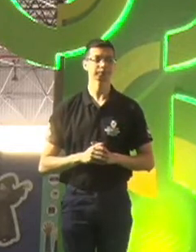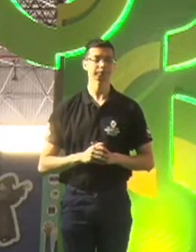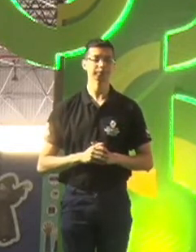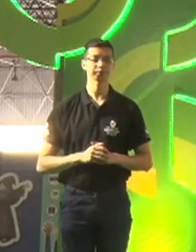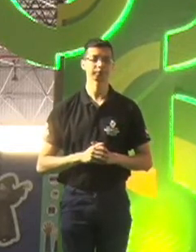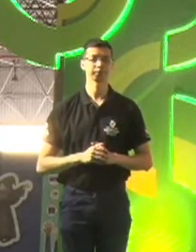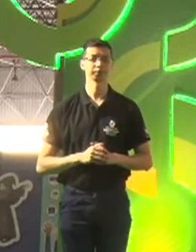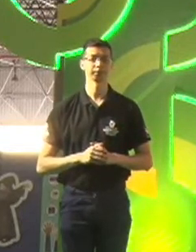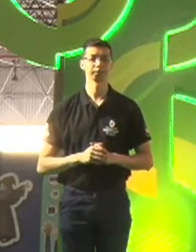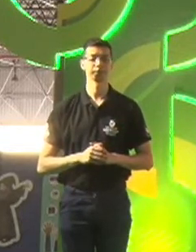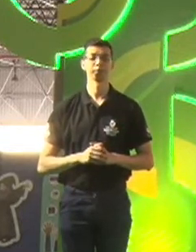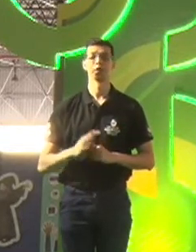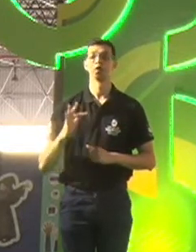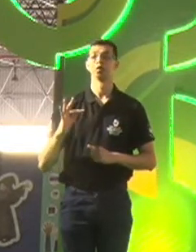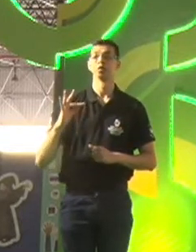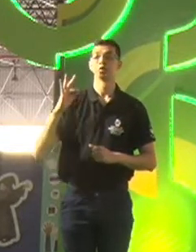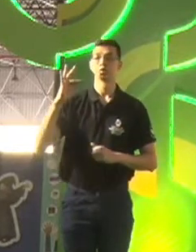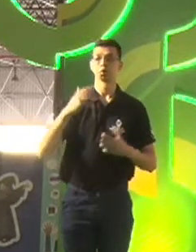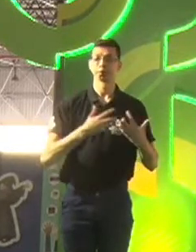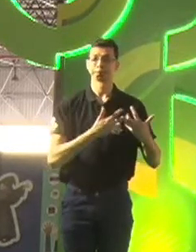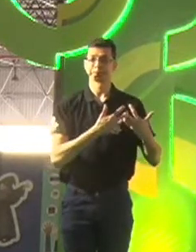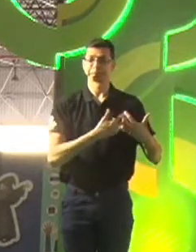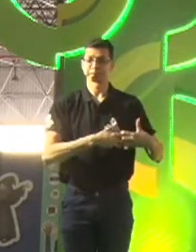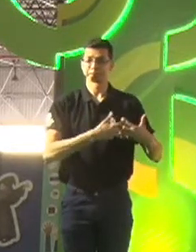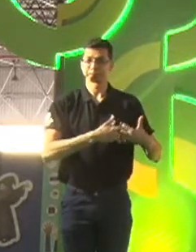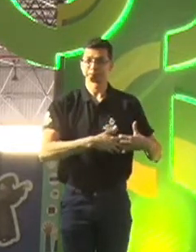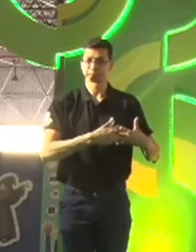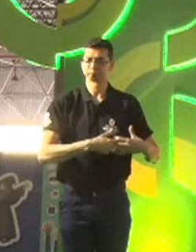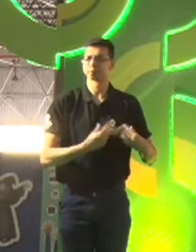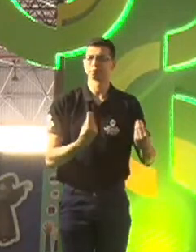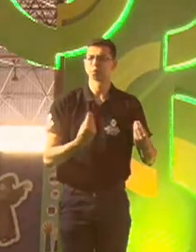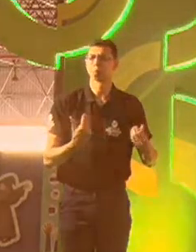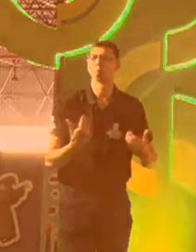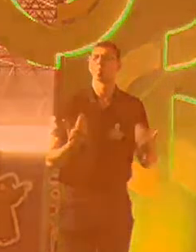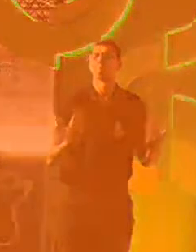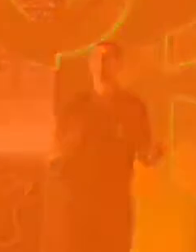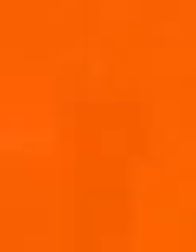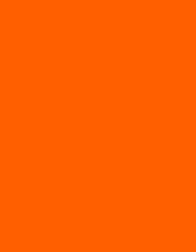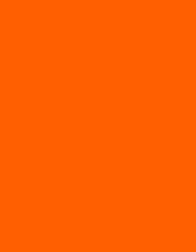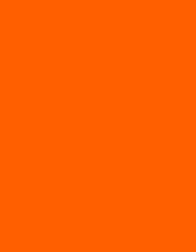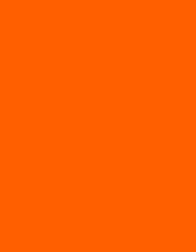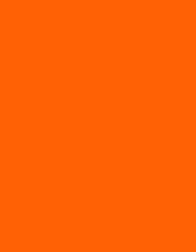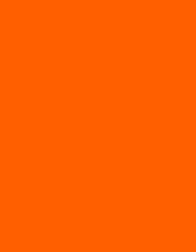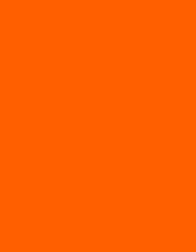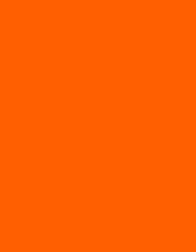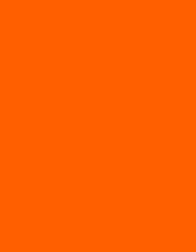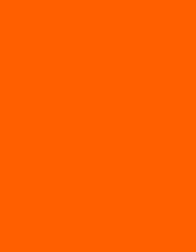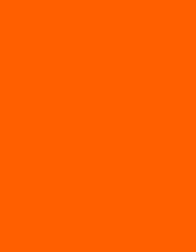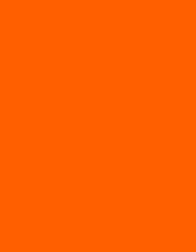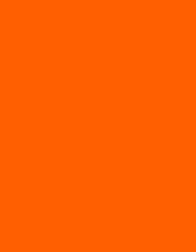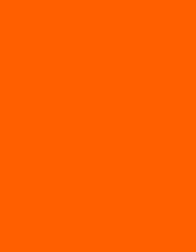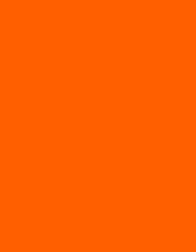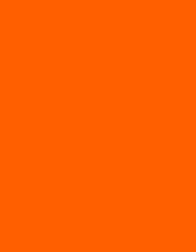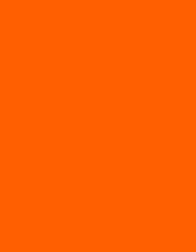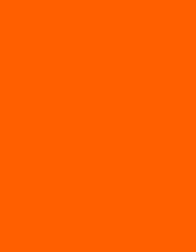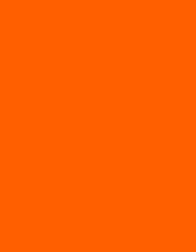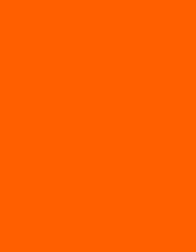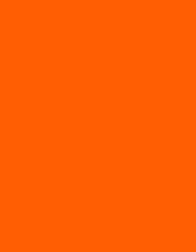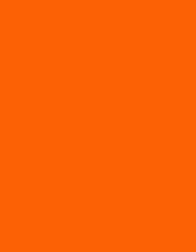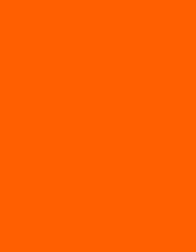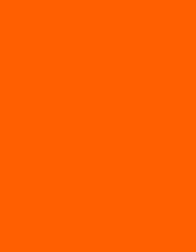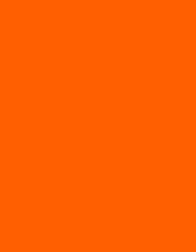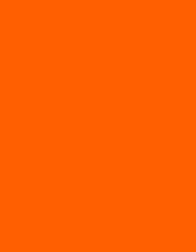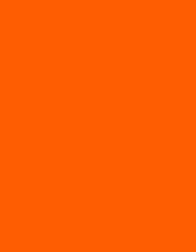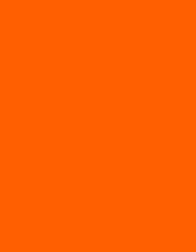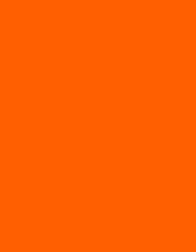Qual que é o futuro dessas máquinas que que sentem né qual que é quais que são o que que a gente vai estar vendo dela nos